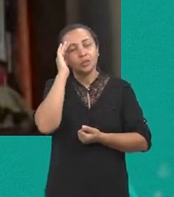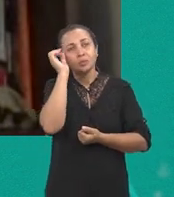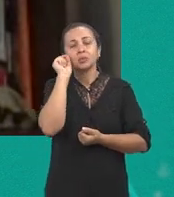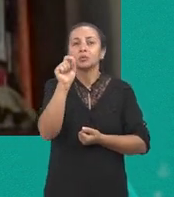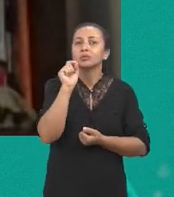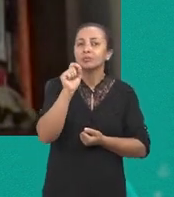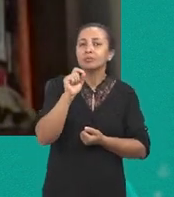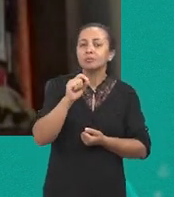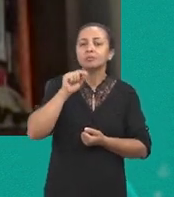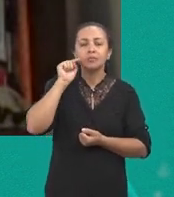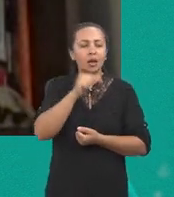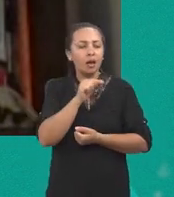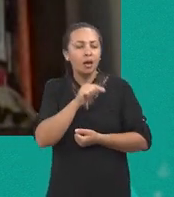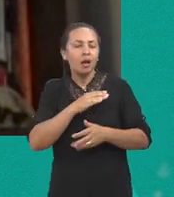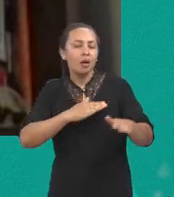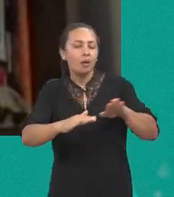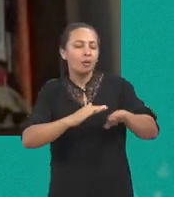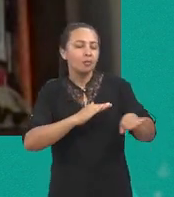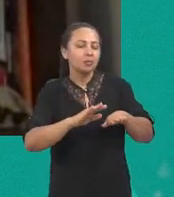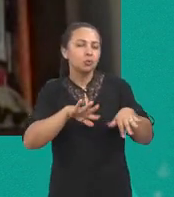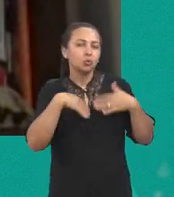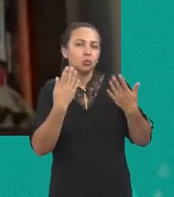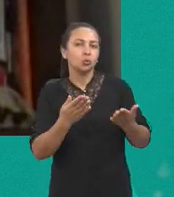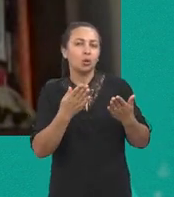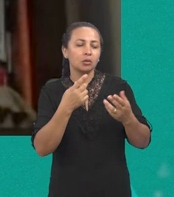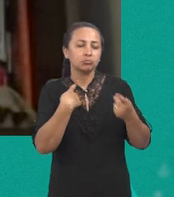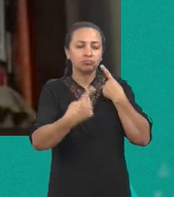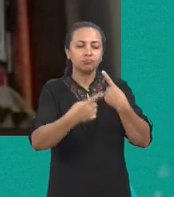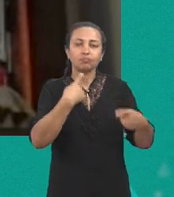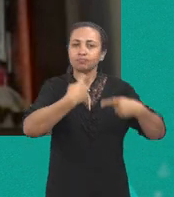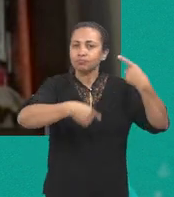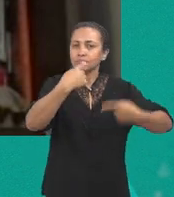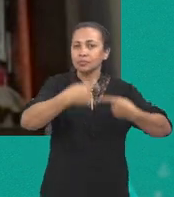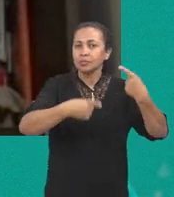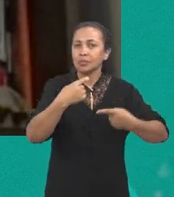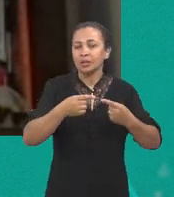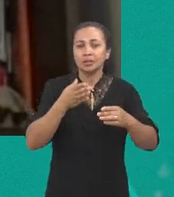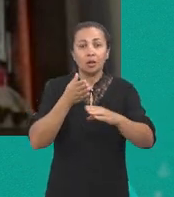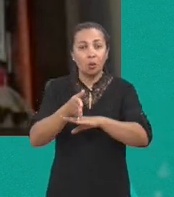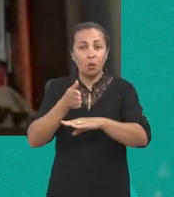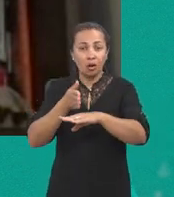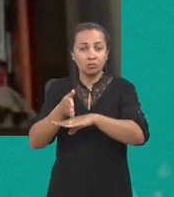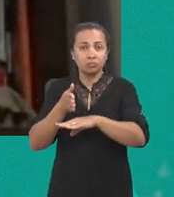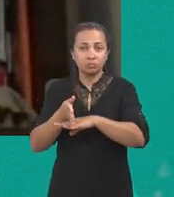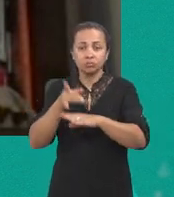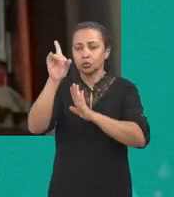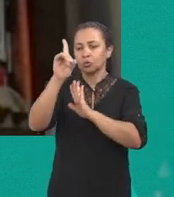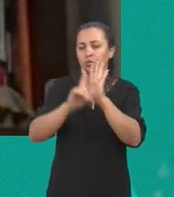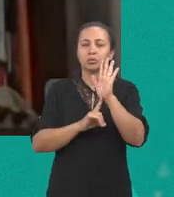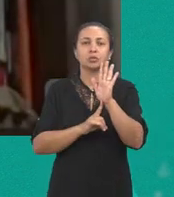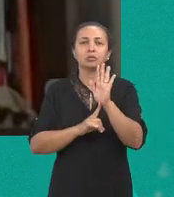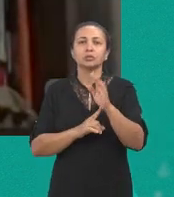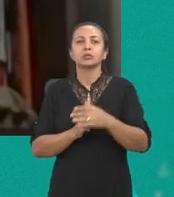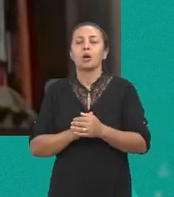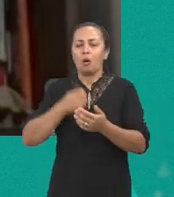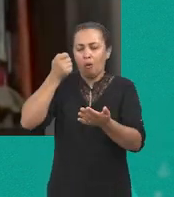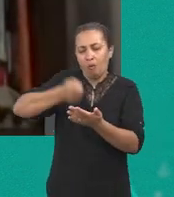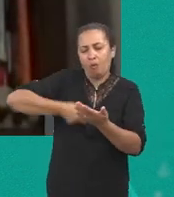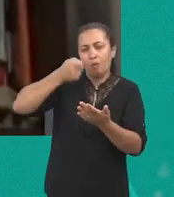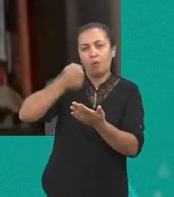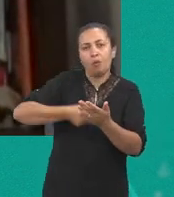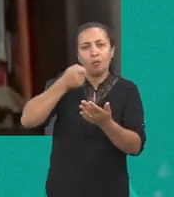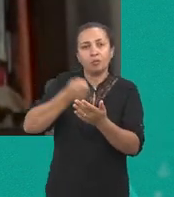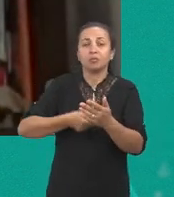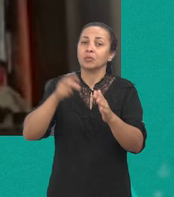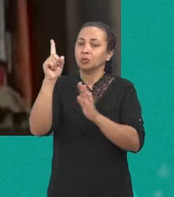de que estes movimentos quando eles debatem a dimensão do acesso aos direitos eles